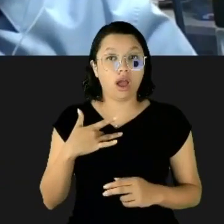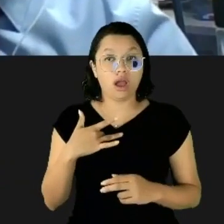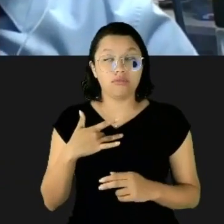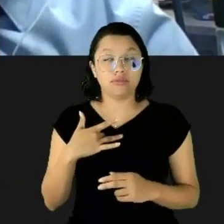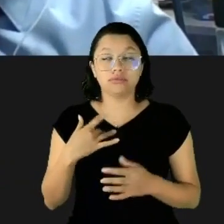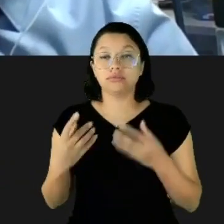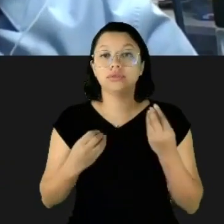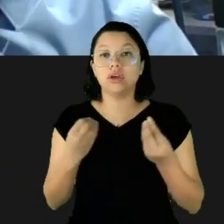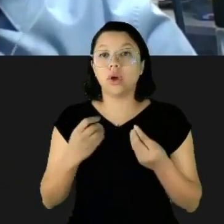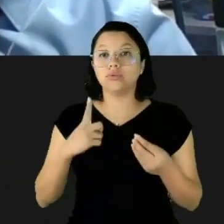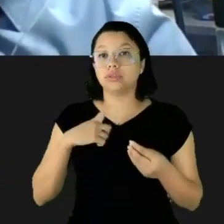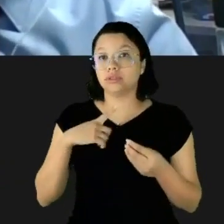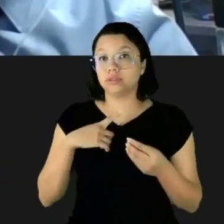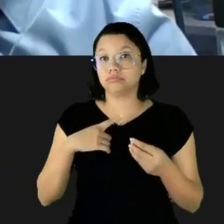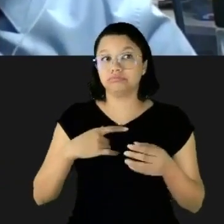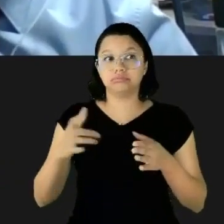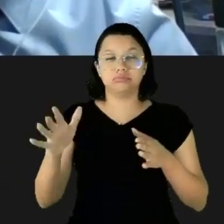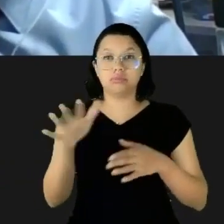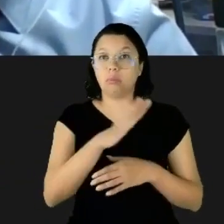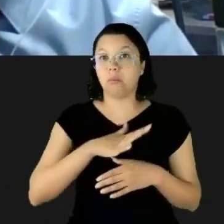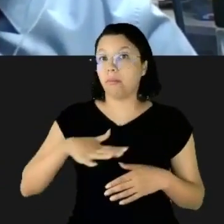um ambiente totalmente